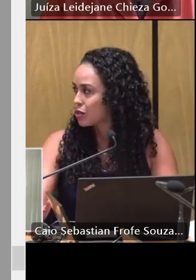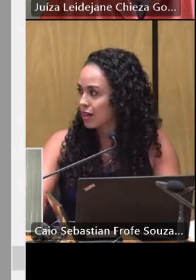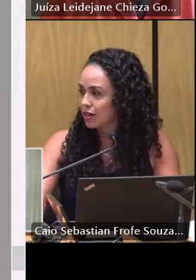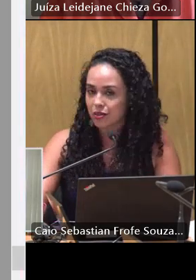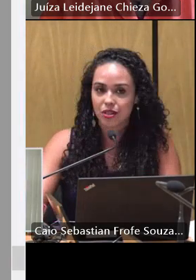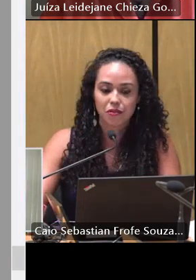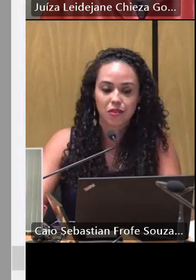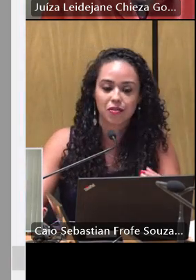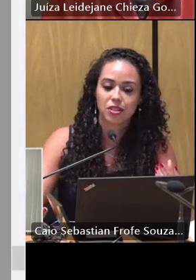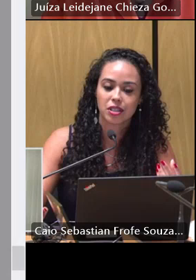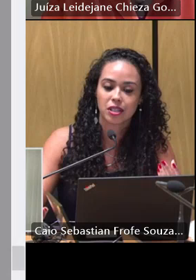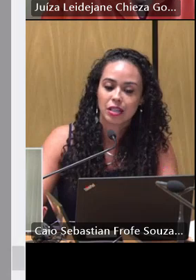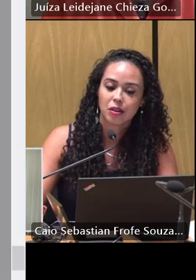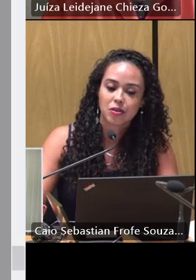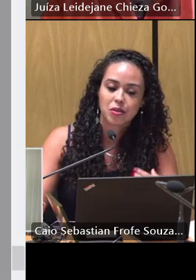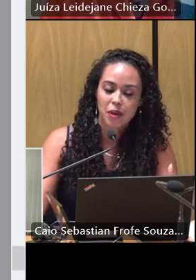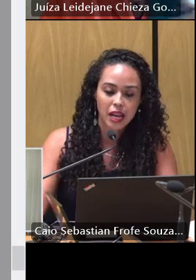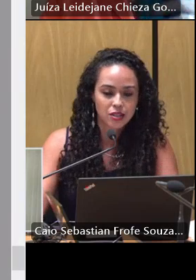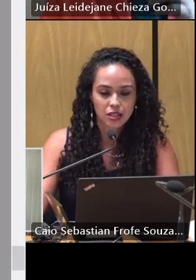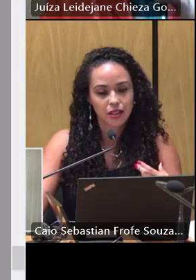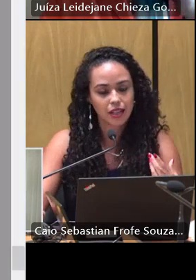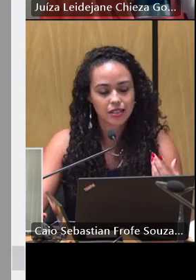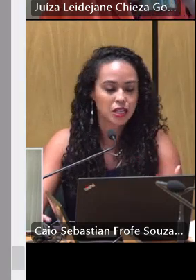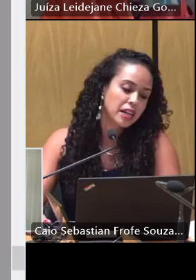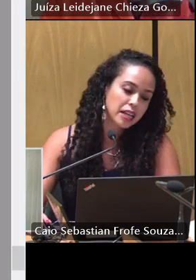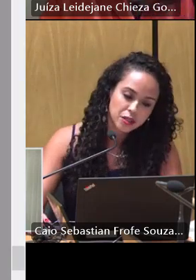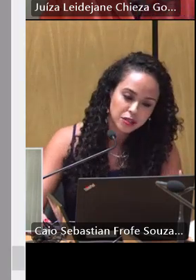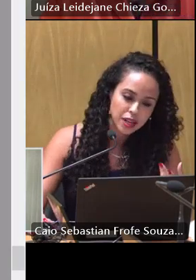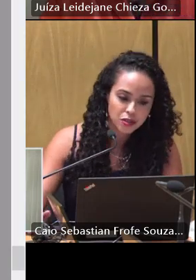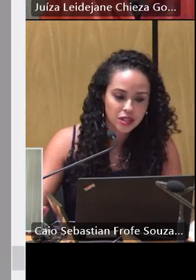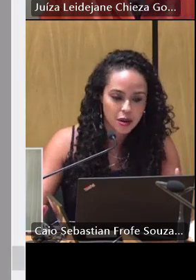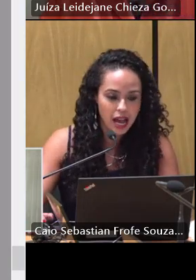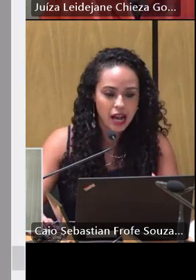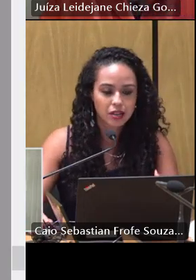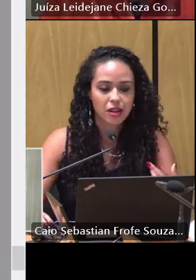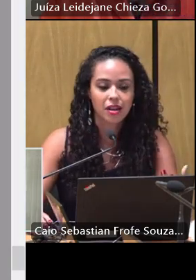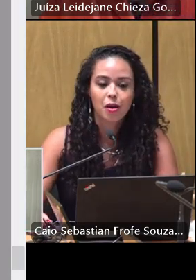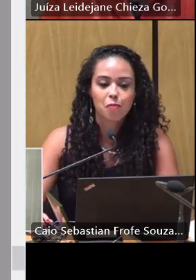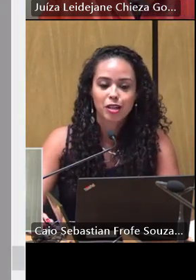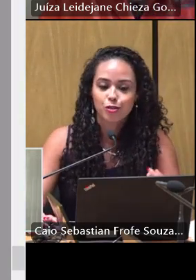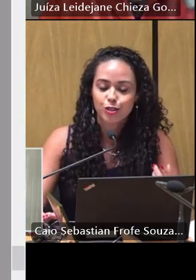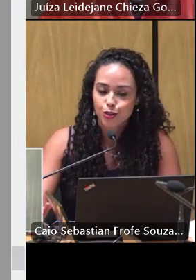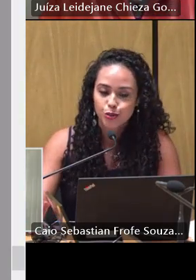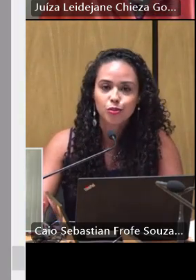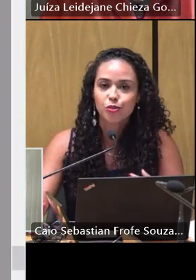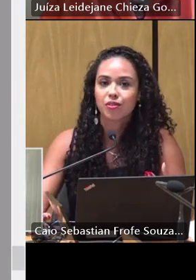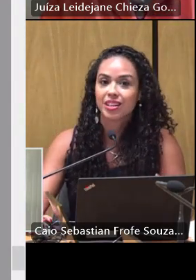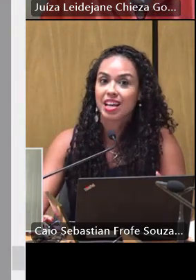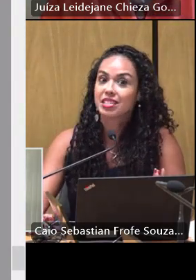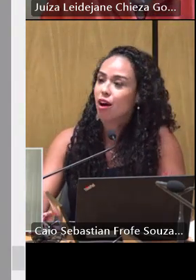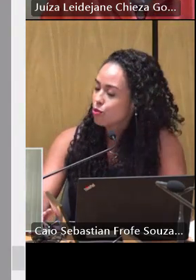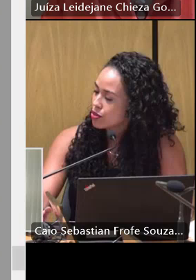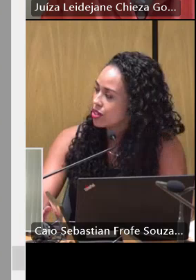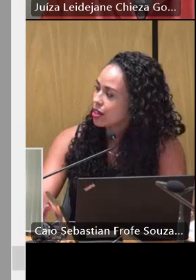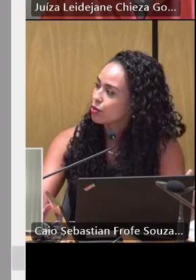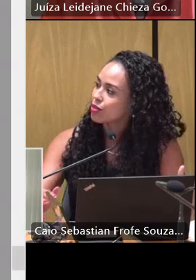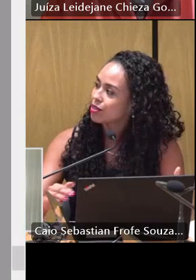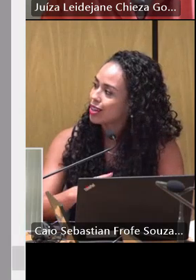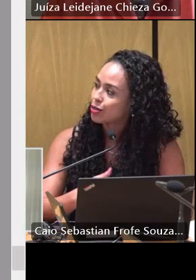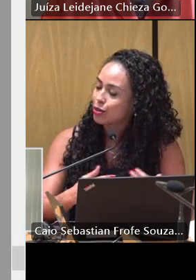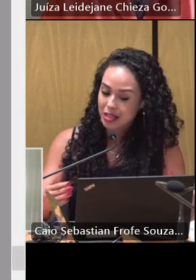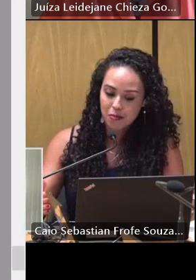aspectos né vão refletir não somente aqui são dados de trabalho né mas nos estudos na saúde né